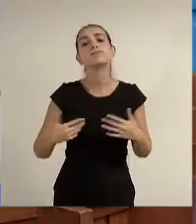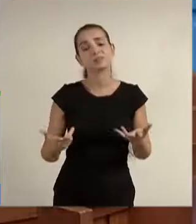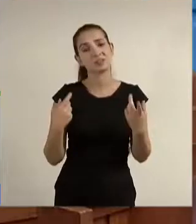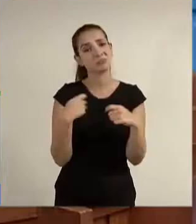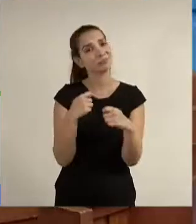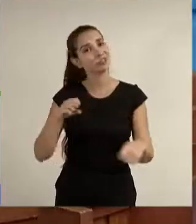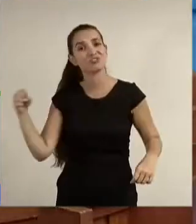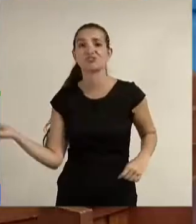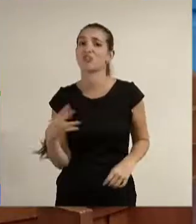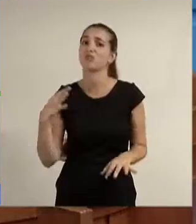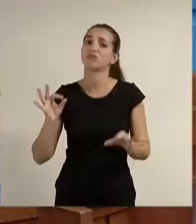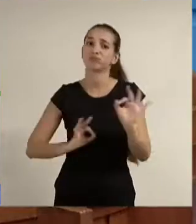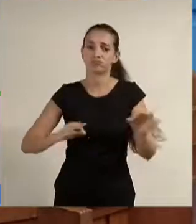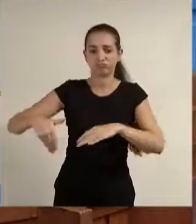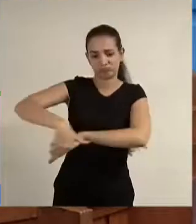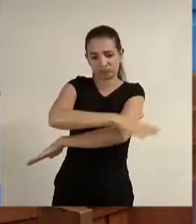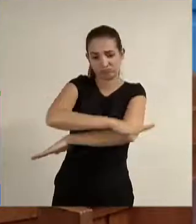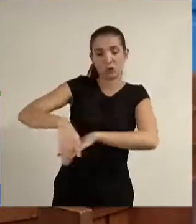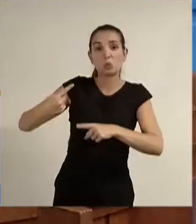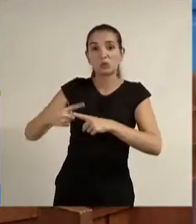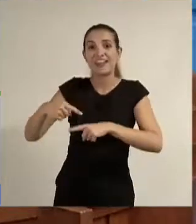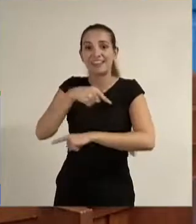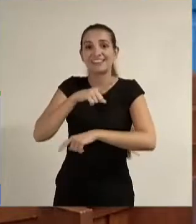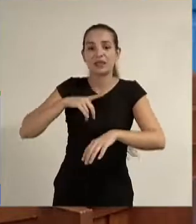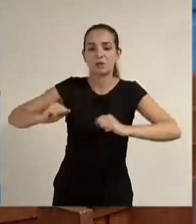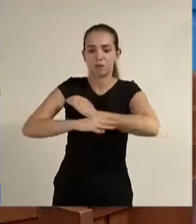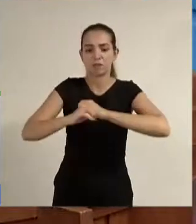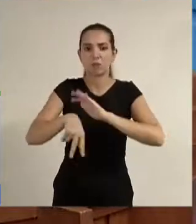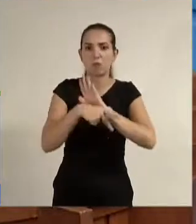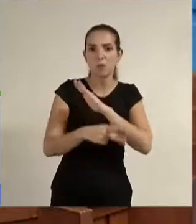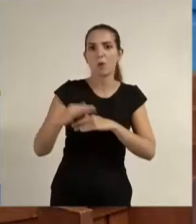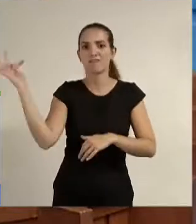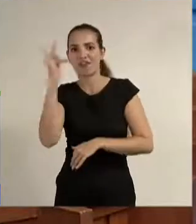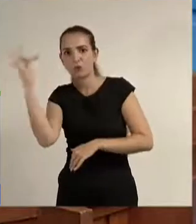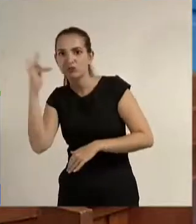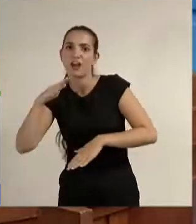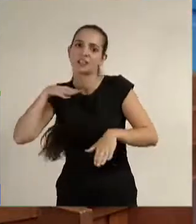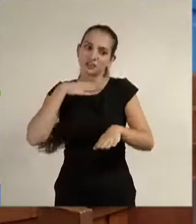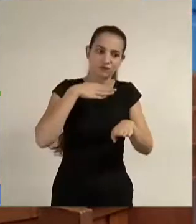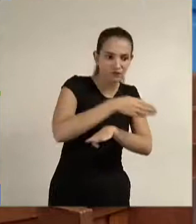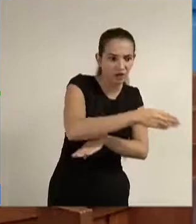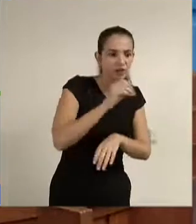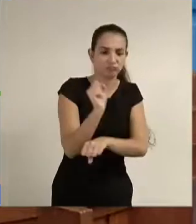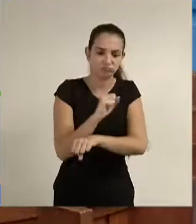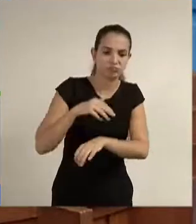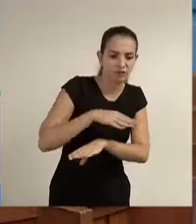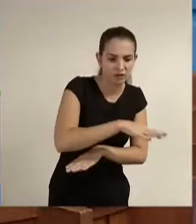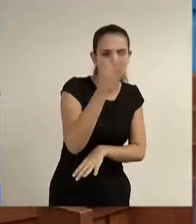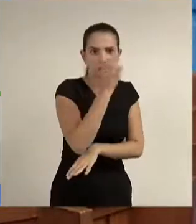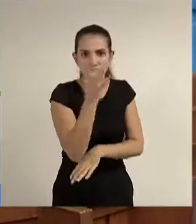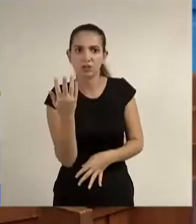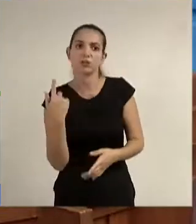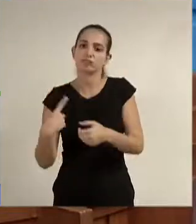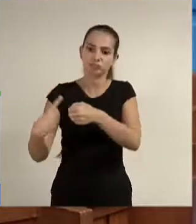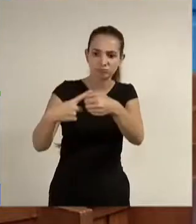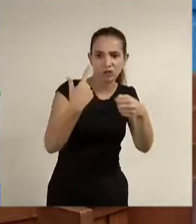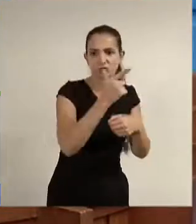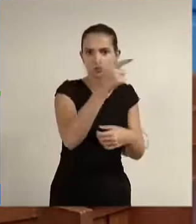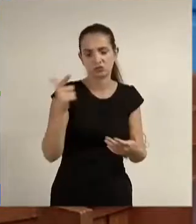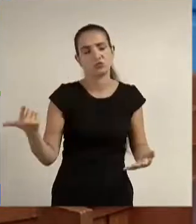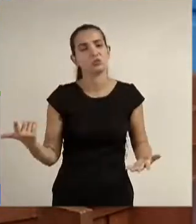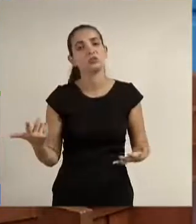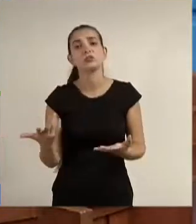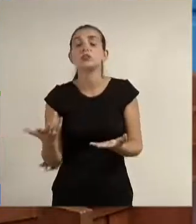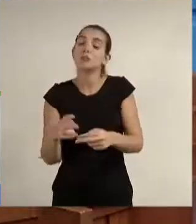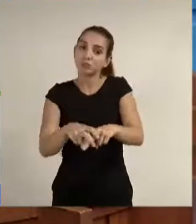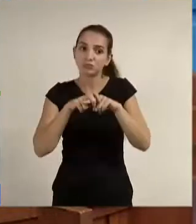revitalizada. E recapeamentos de outras avenidas que também têm o mesmo fluxo e que não dá